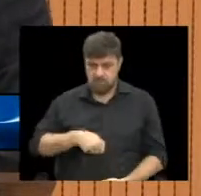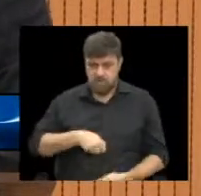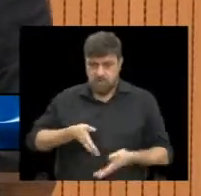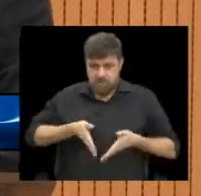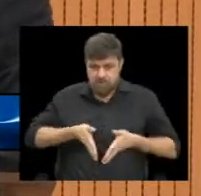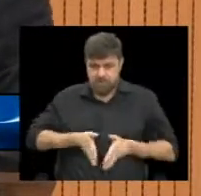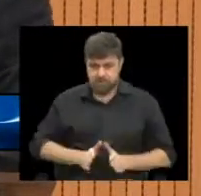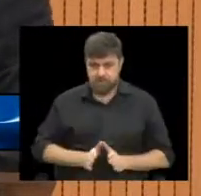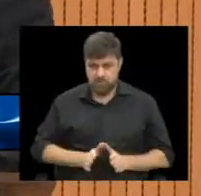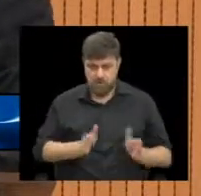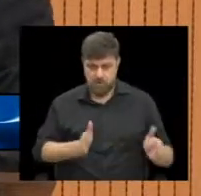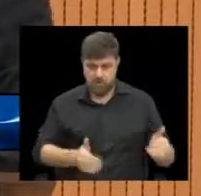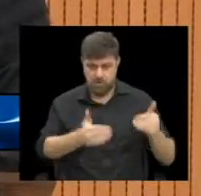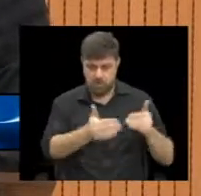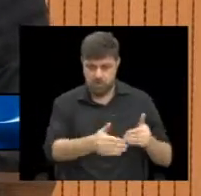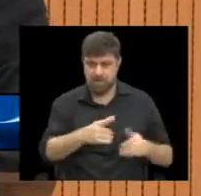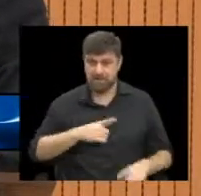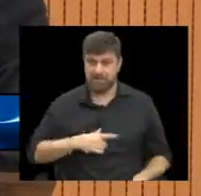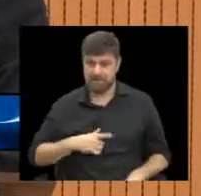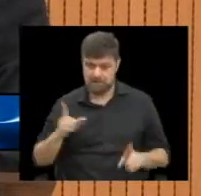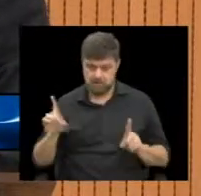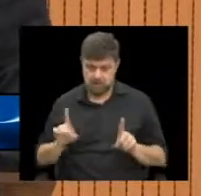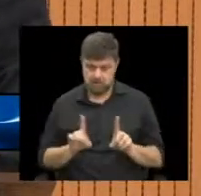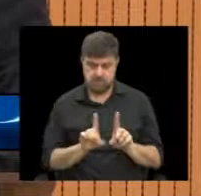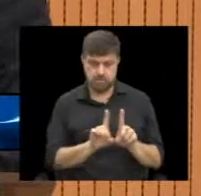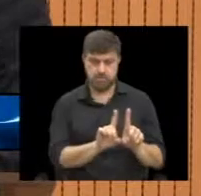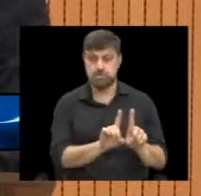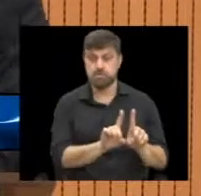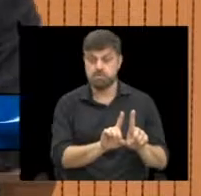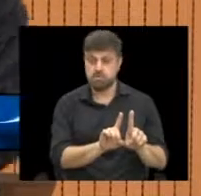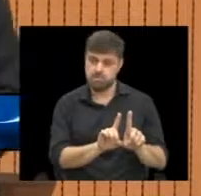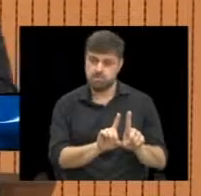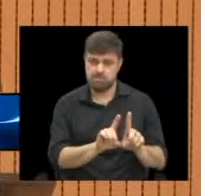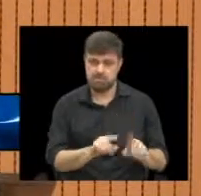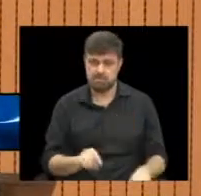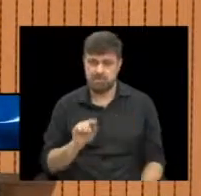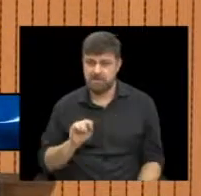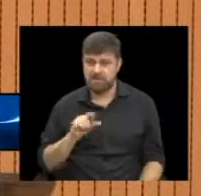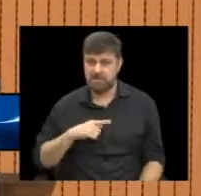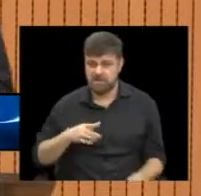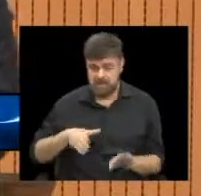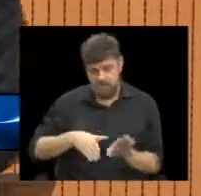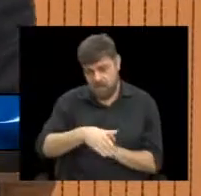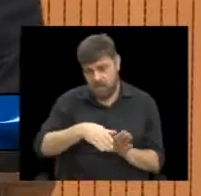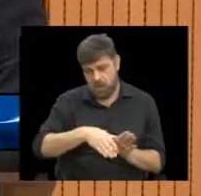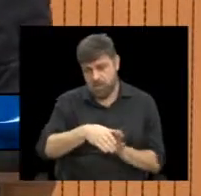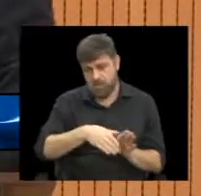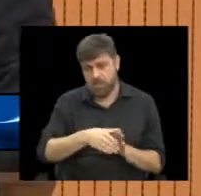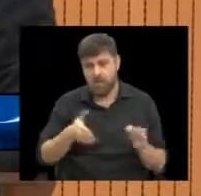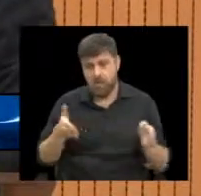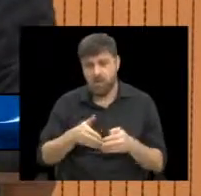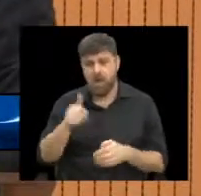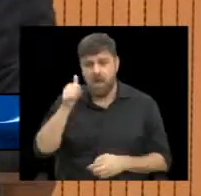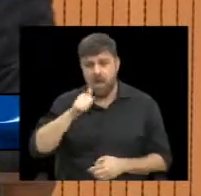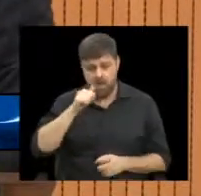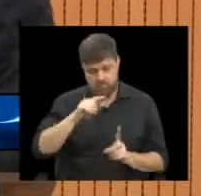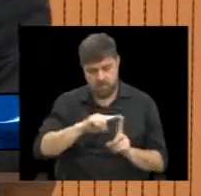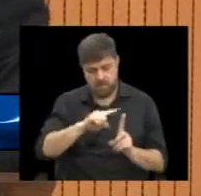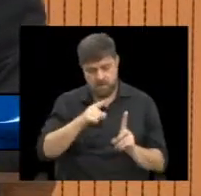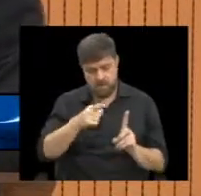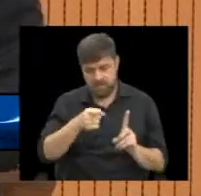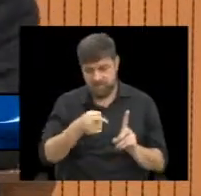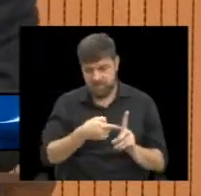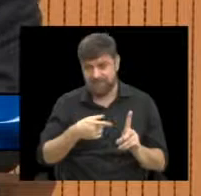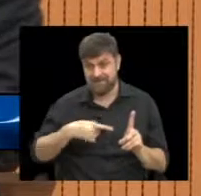no quarto, com um acompanhante seu. É muito importante isso. Quem recomenda hoje a gestante, né, com